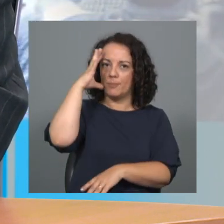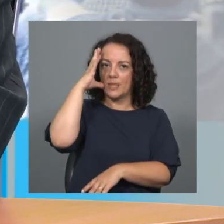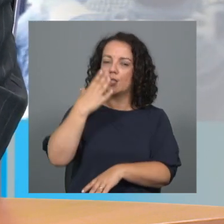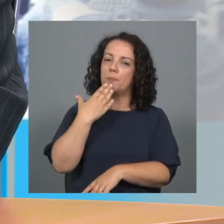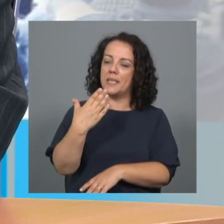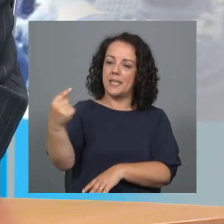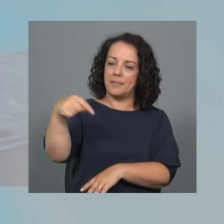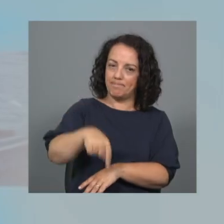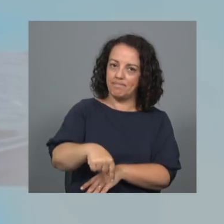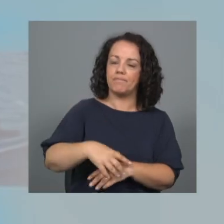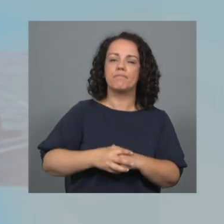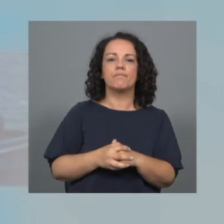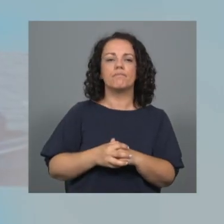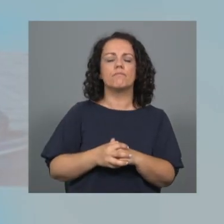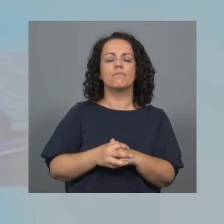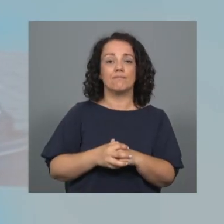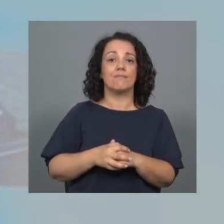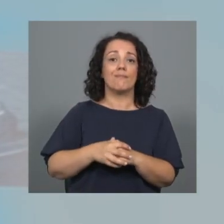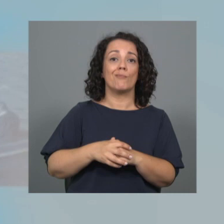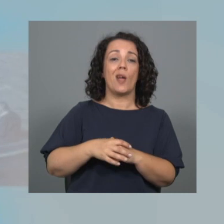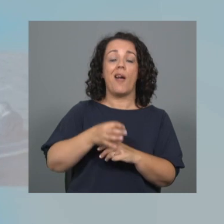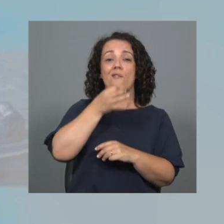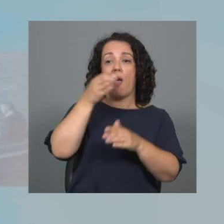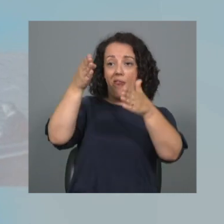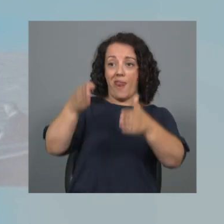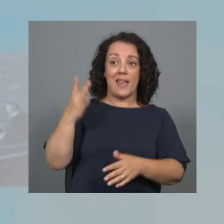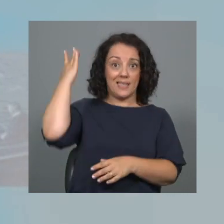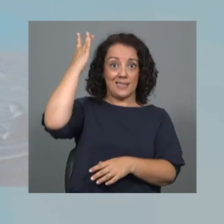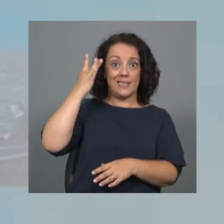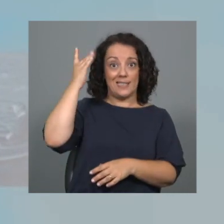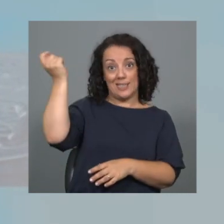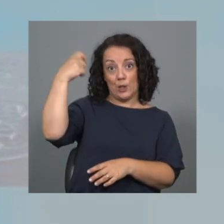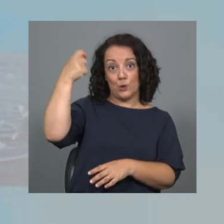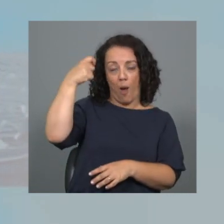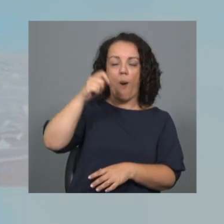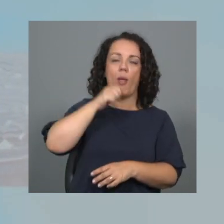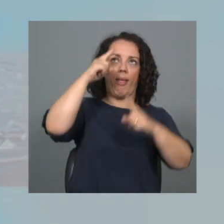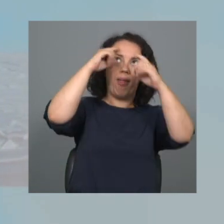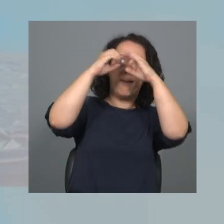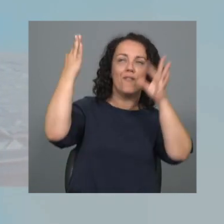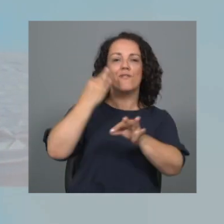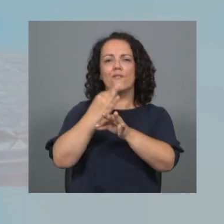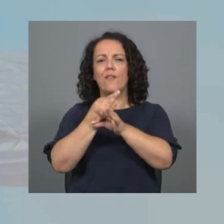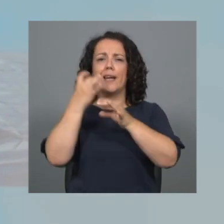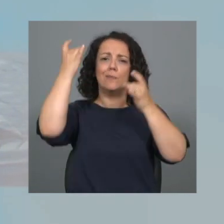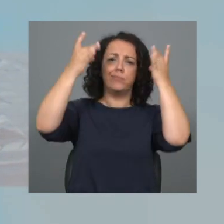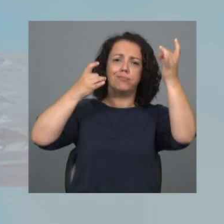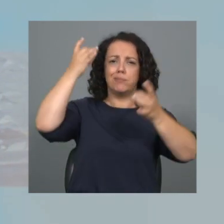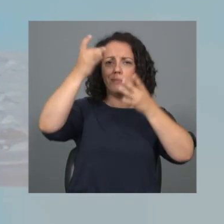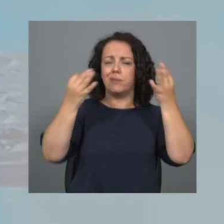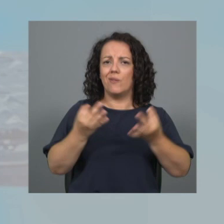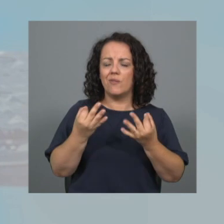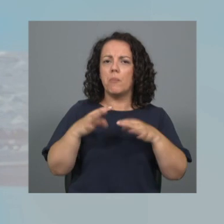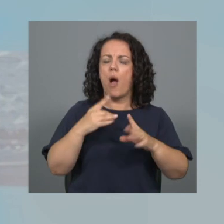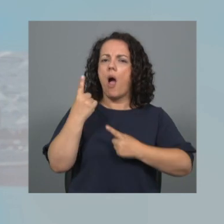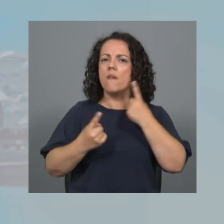connosco. Quando falamos de São João, falamos em muita festa, em muita folia. Nem sempre se tem